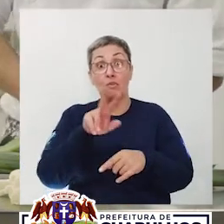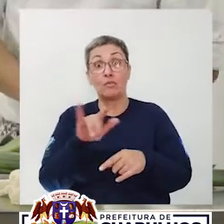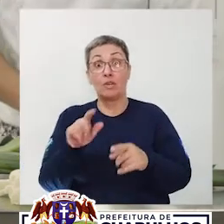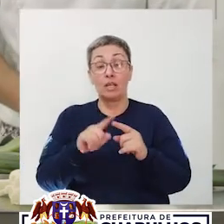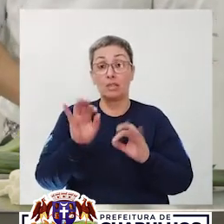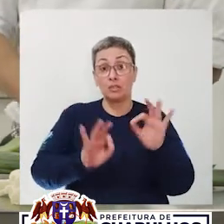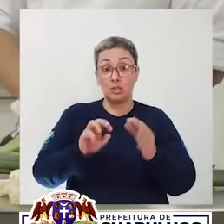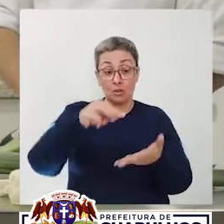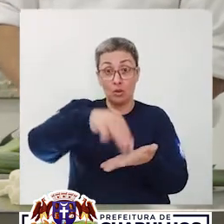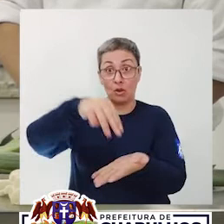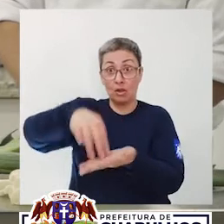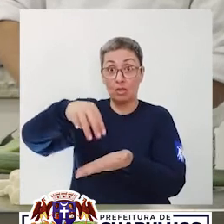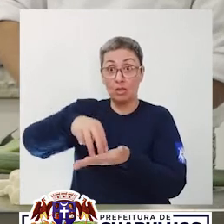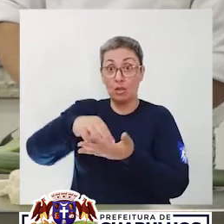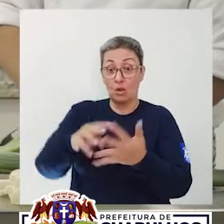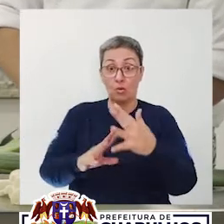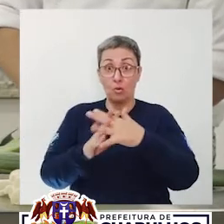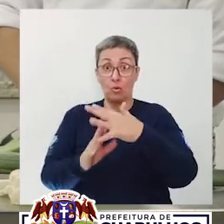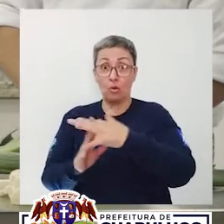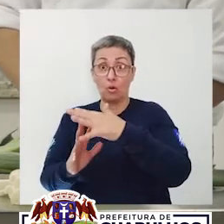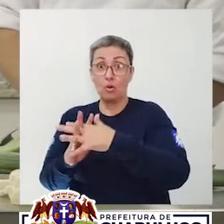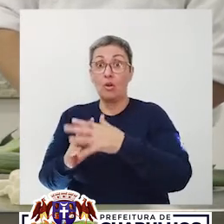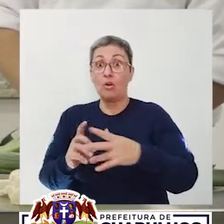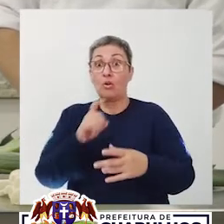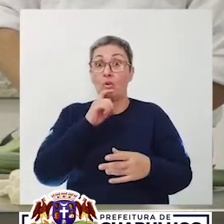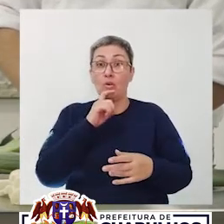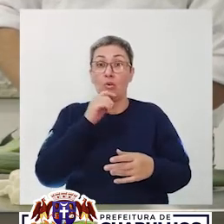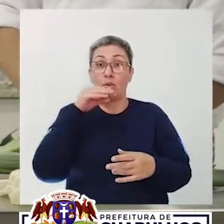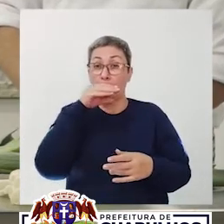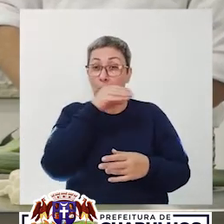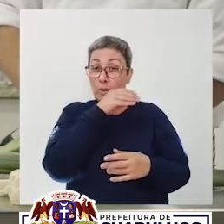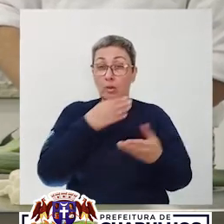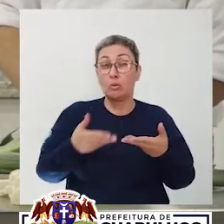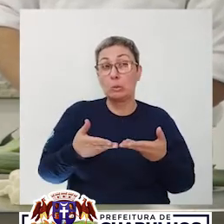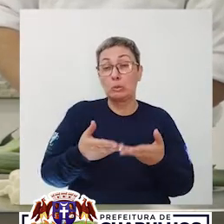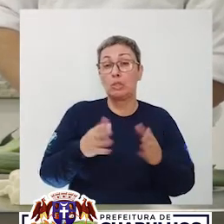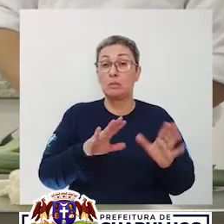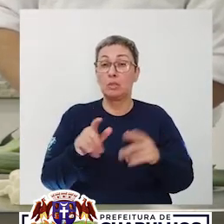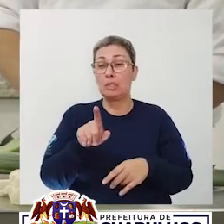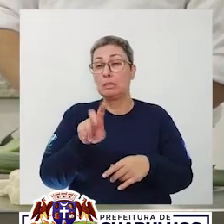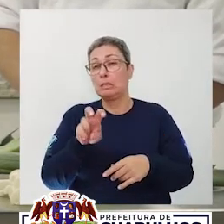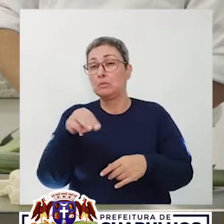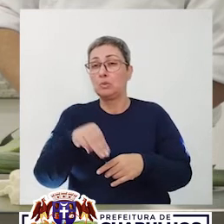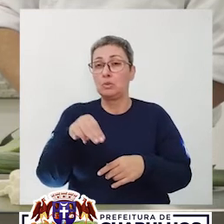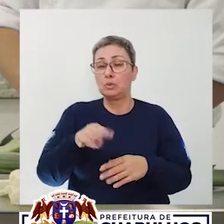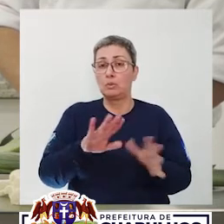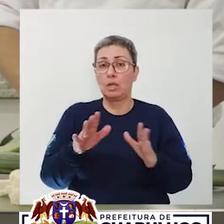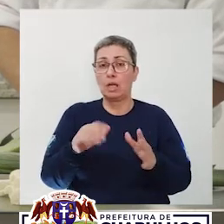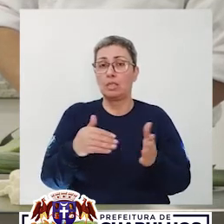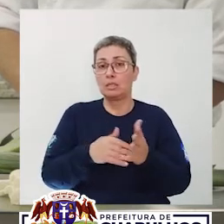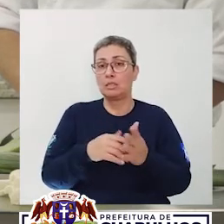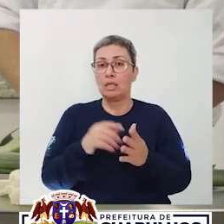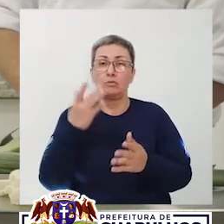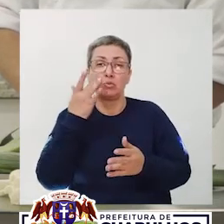Então, aí nós fazemos uns furinhos no fundo dela, porque agora ela vai assar. Mais ou menos fica no forno uns 15 minutos.